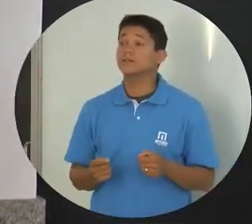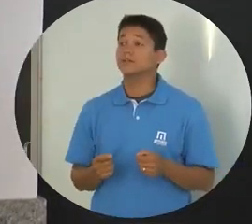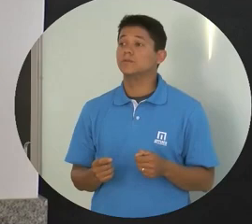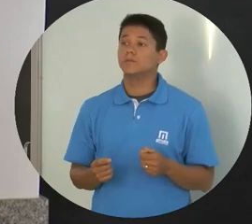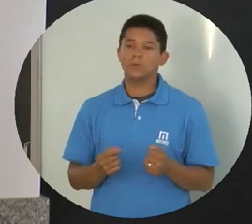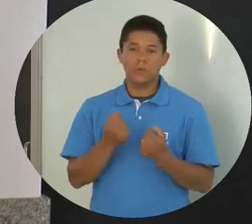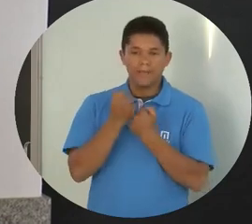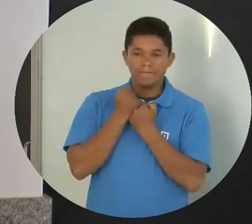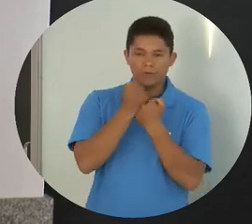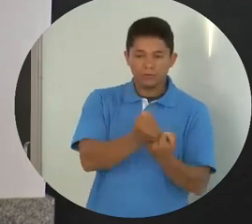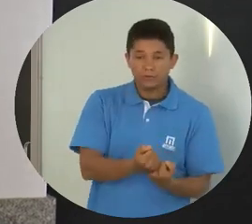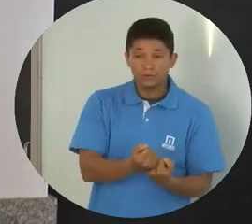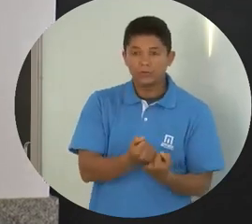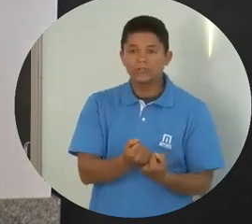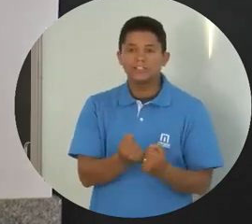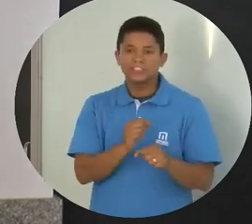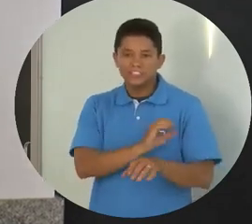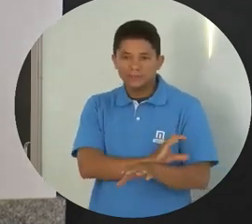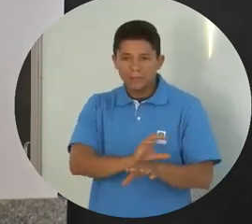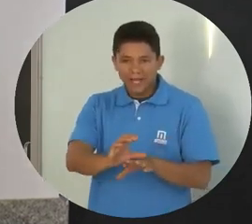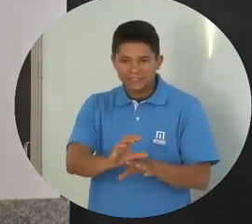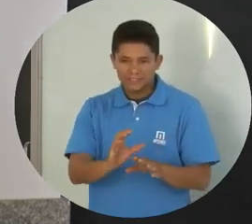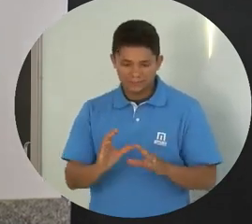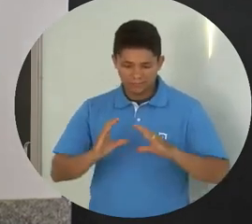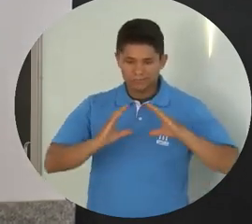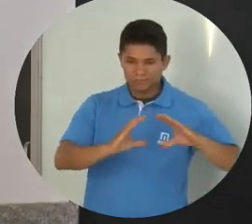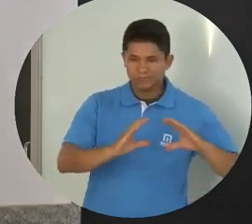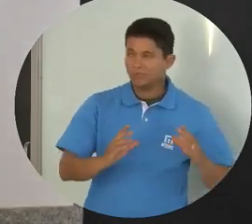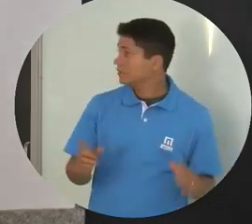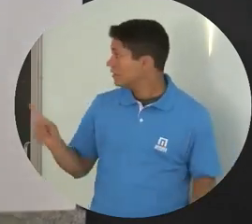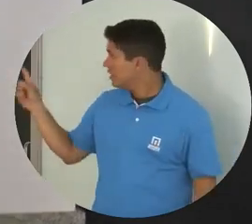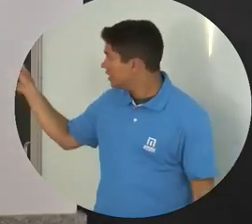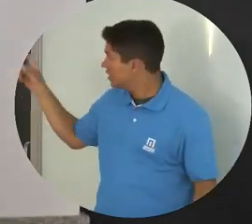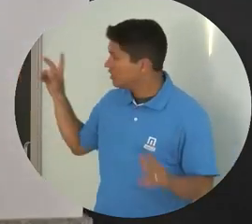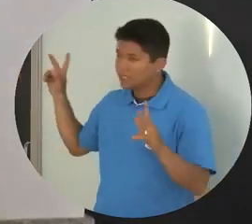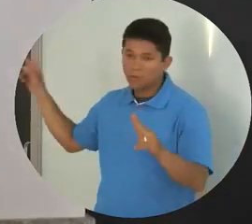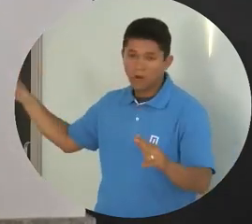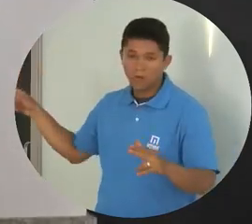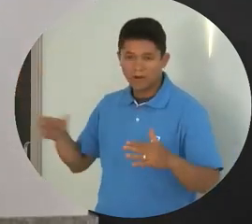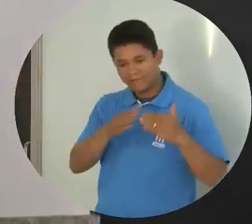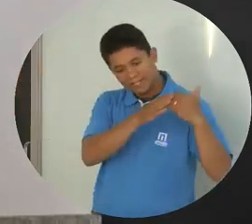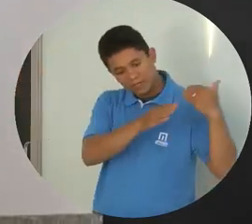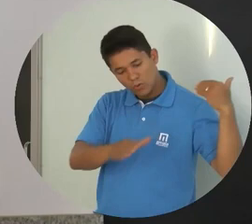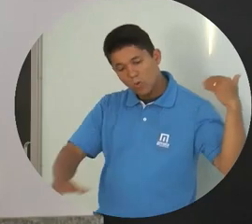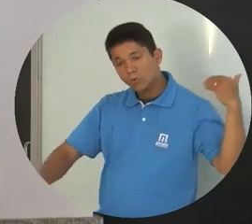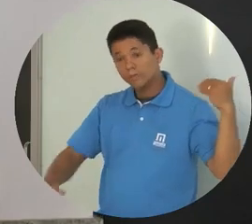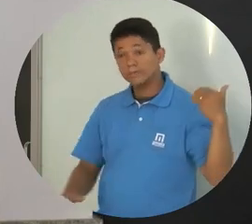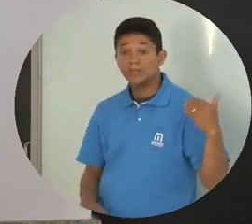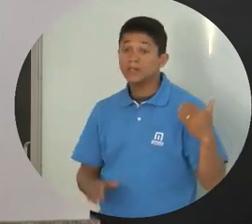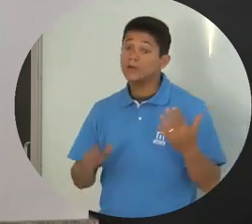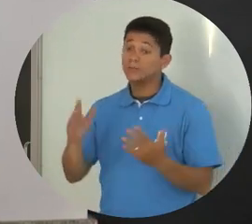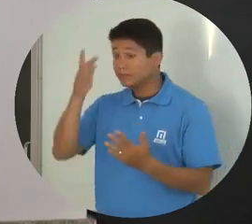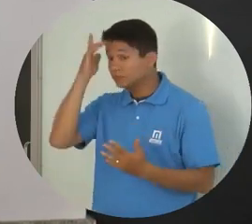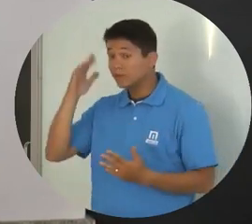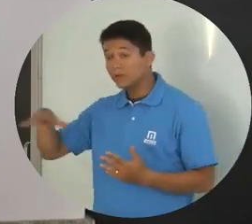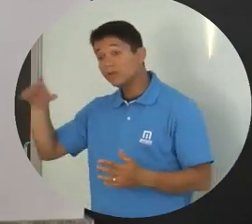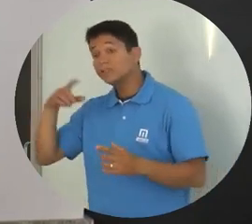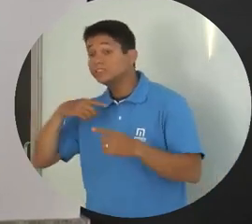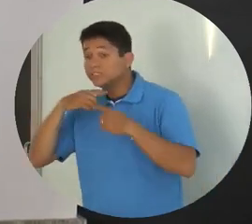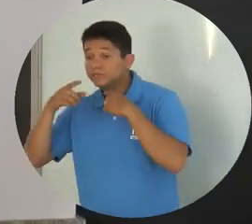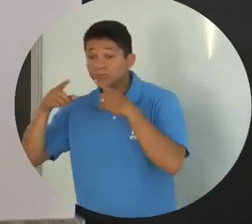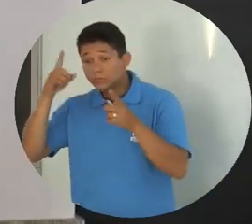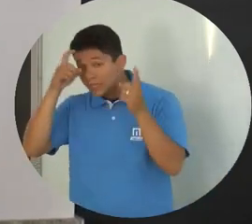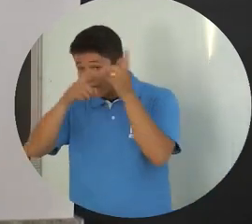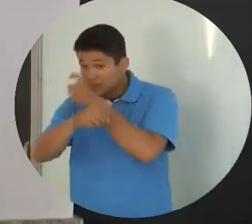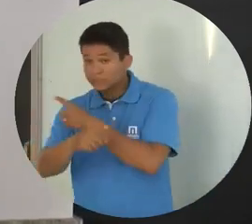o reforço de massa era um caso aí desse vertedouro, o pessoal tinha dificuldades de